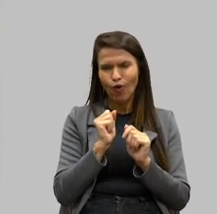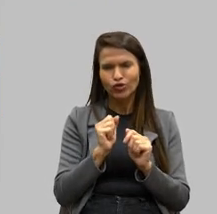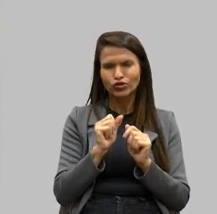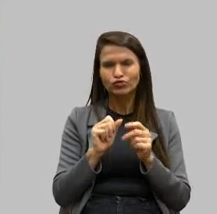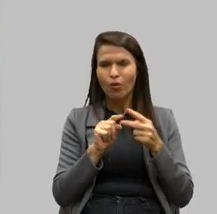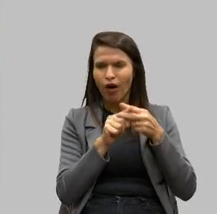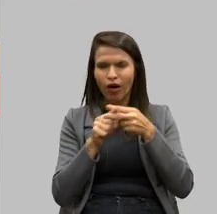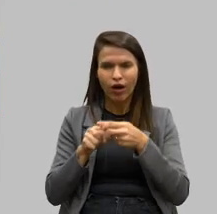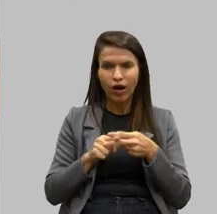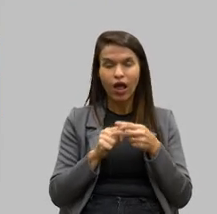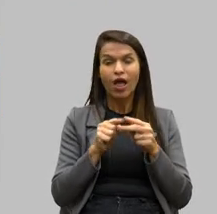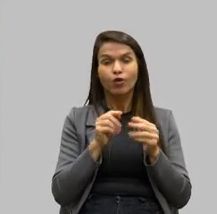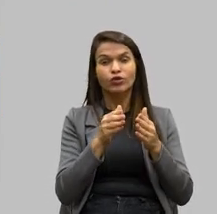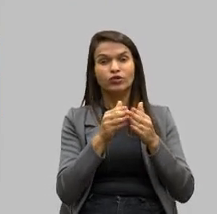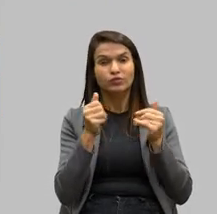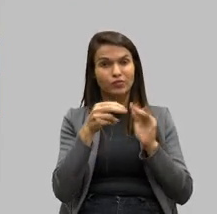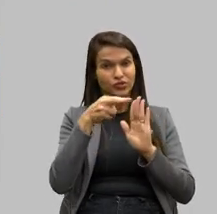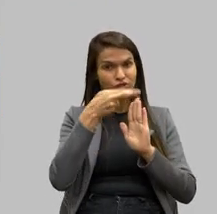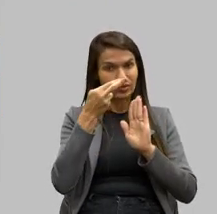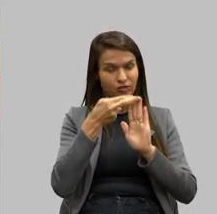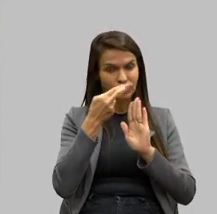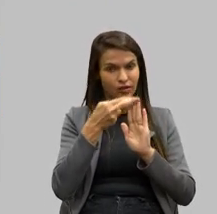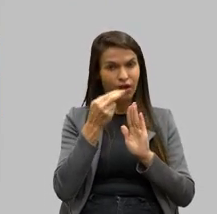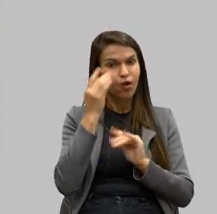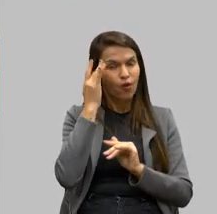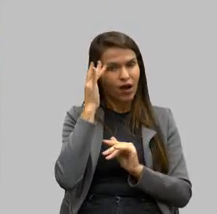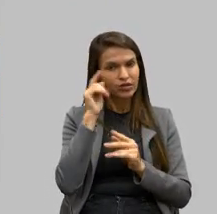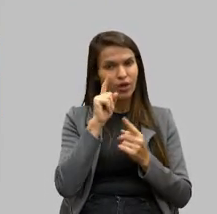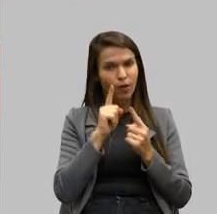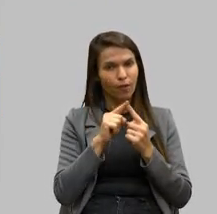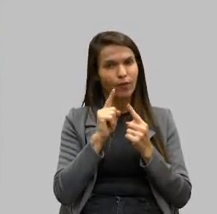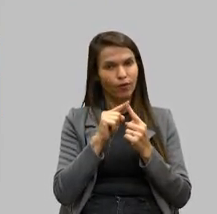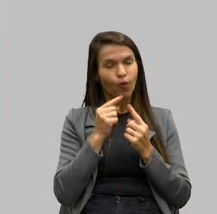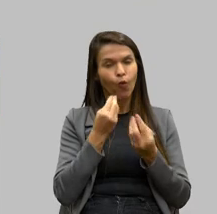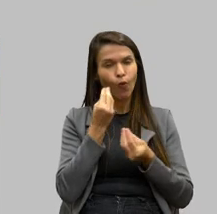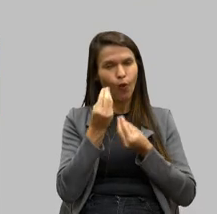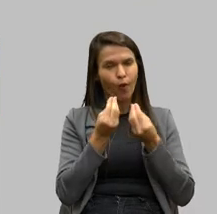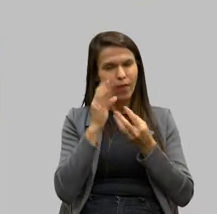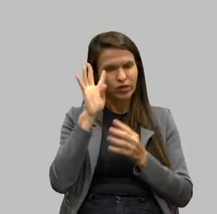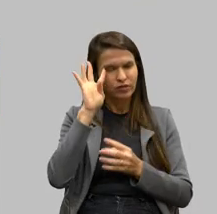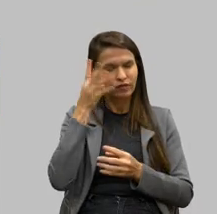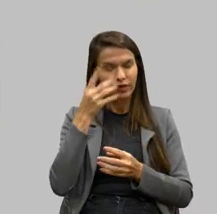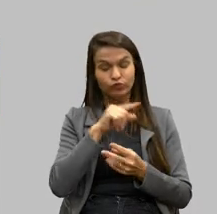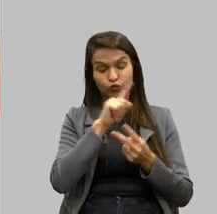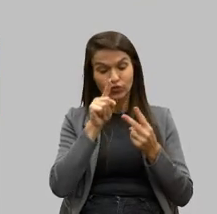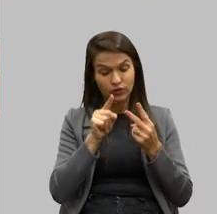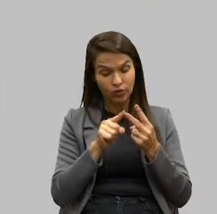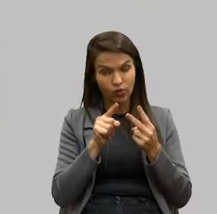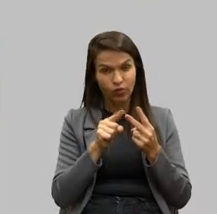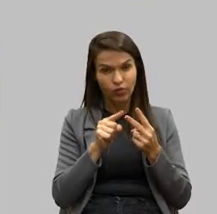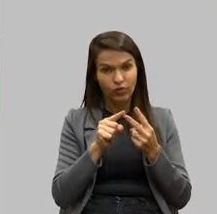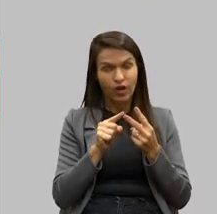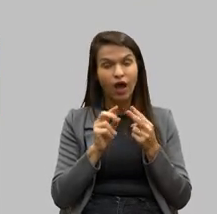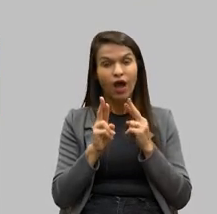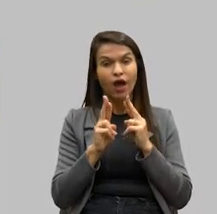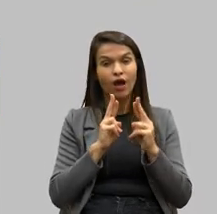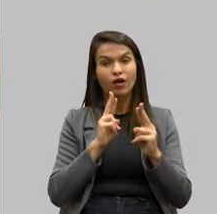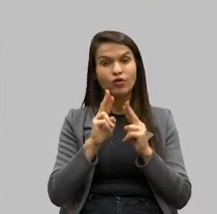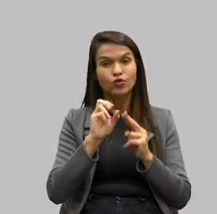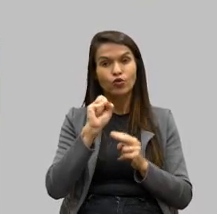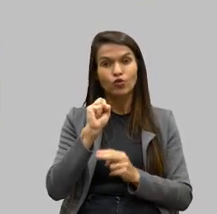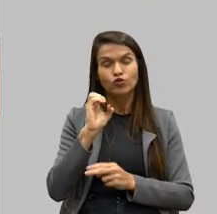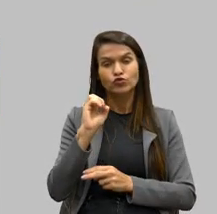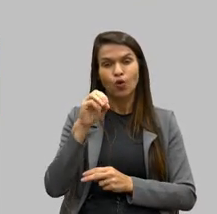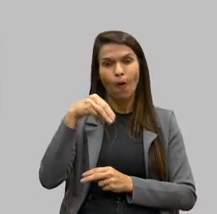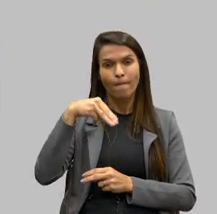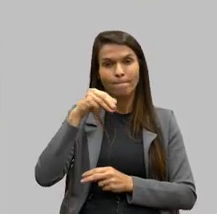que foi isso que nós pedimos da resolução. Então, acho que é um ponto para ver como encaminhar. O segundo ponto é em relação ao somar. Sabe